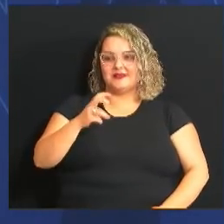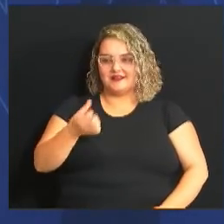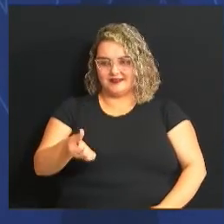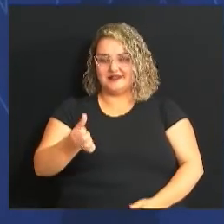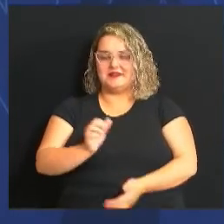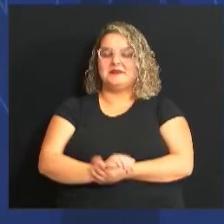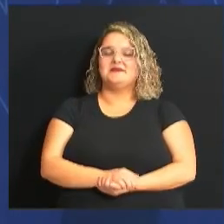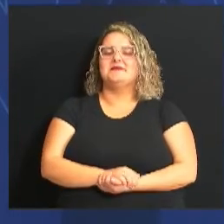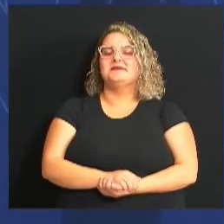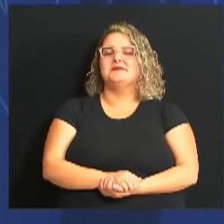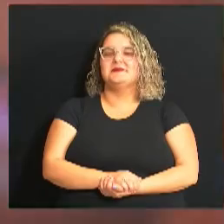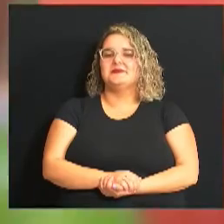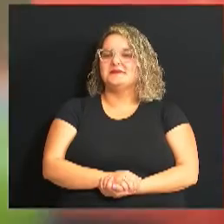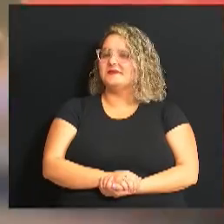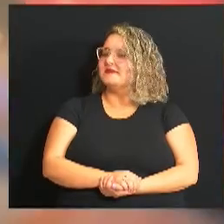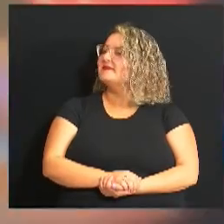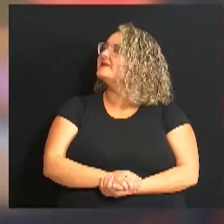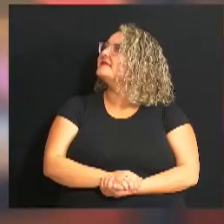1h36.